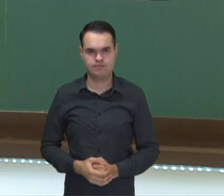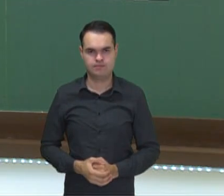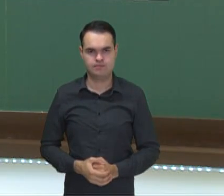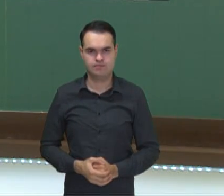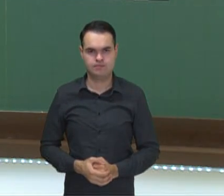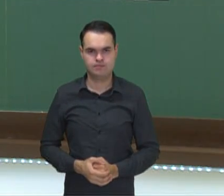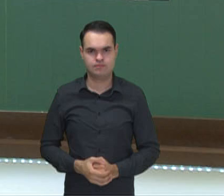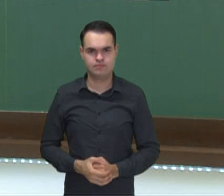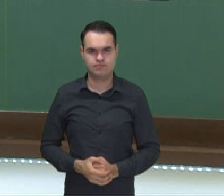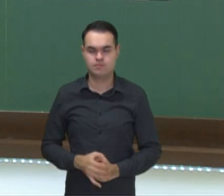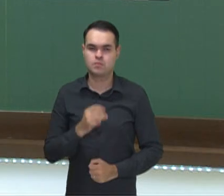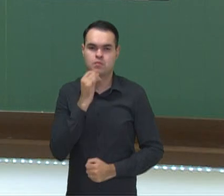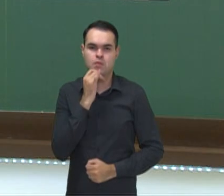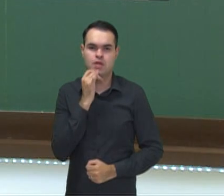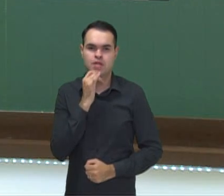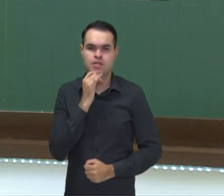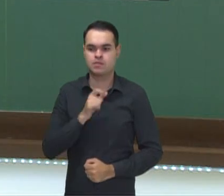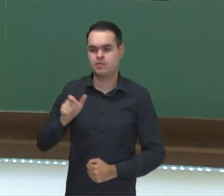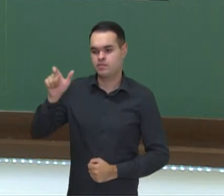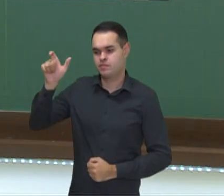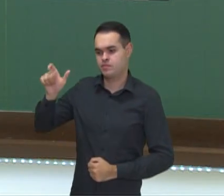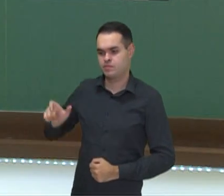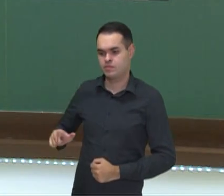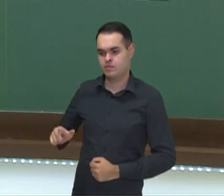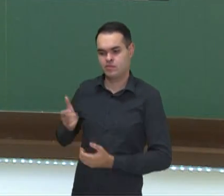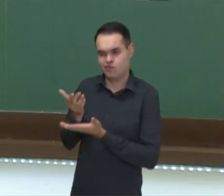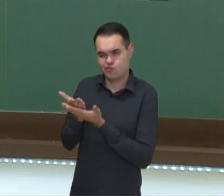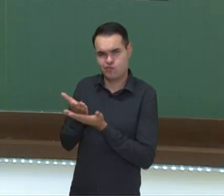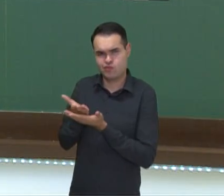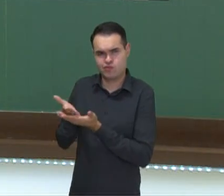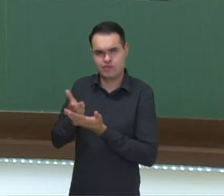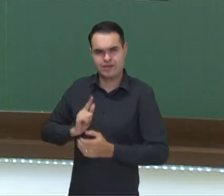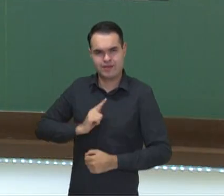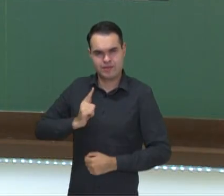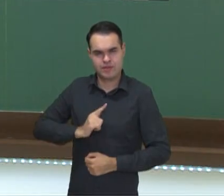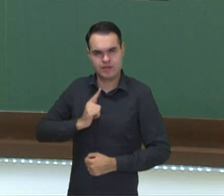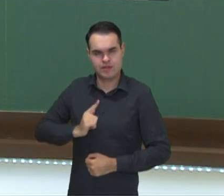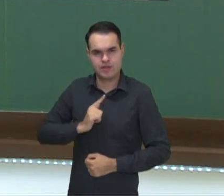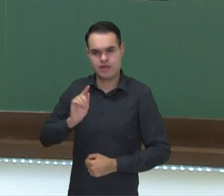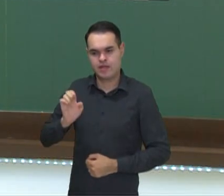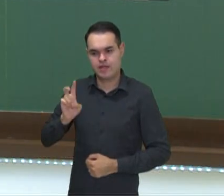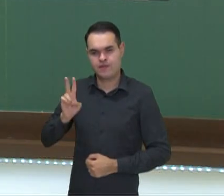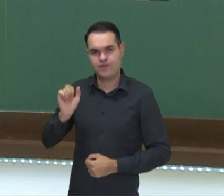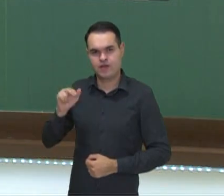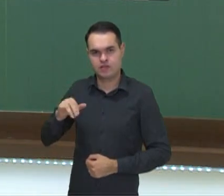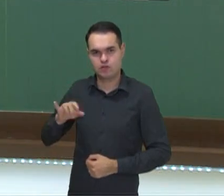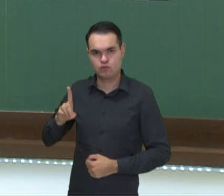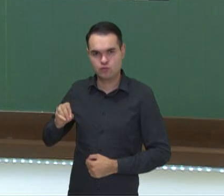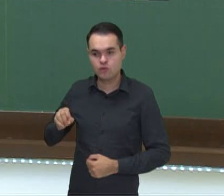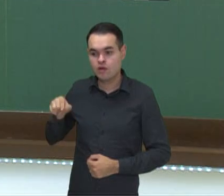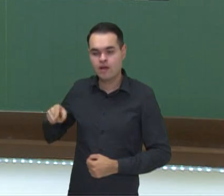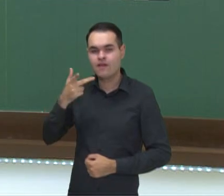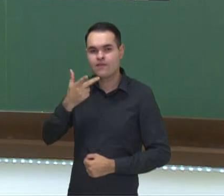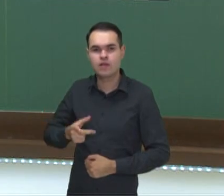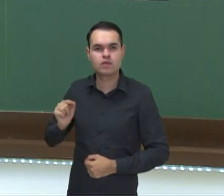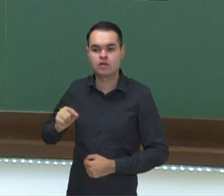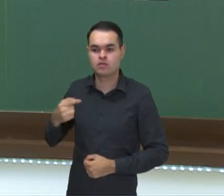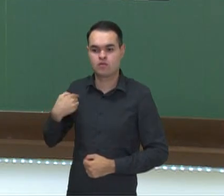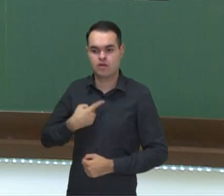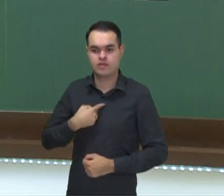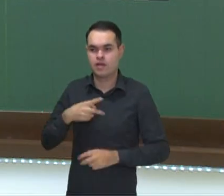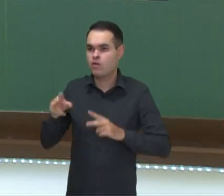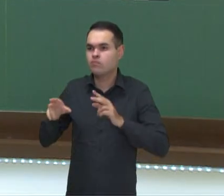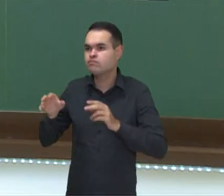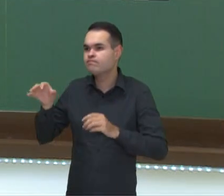um estudioso das nossas regras gramaticais, Evanildo Bechara. Ele disse que assim como escolhemos a